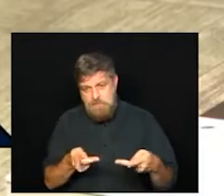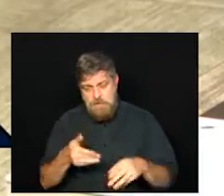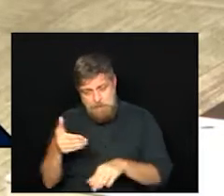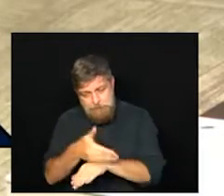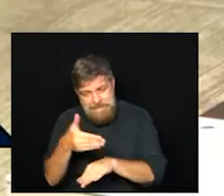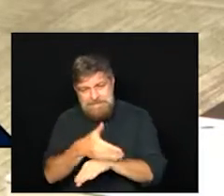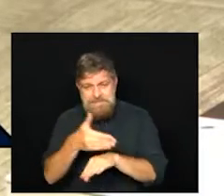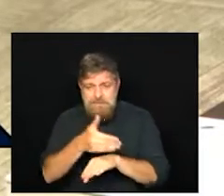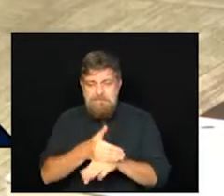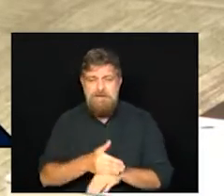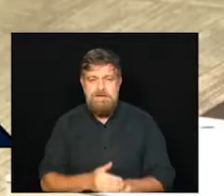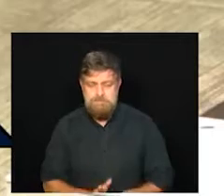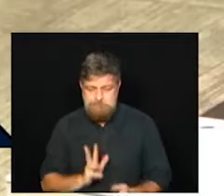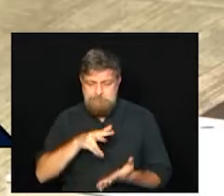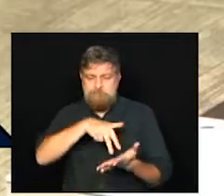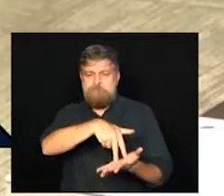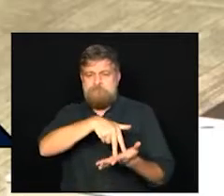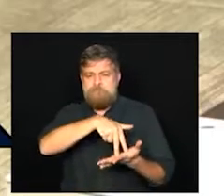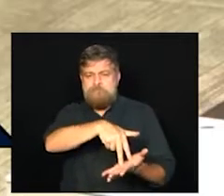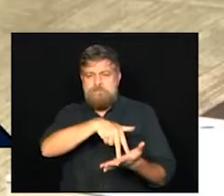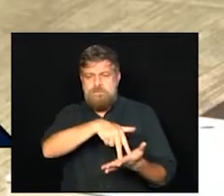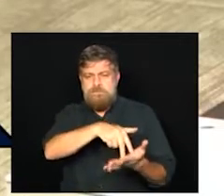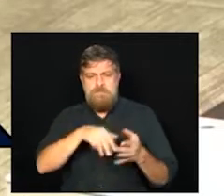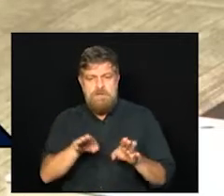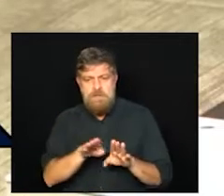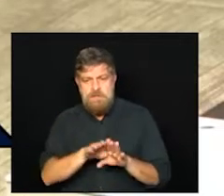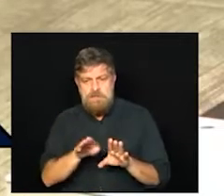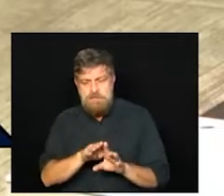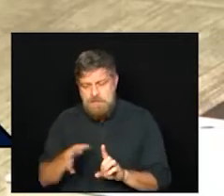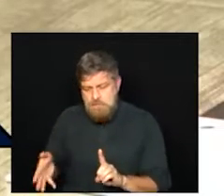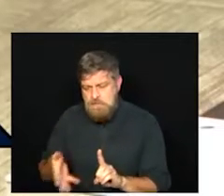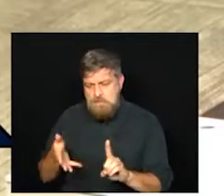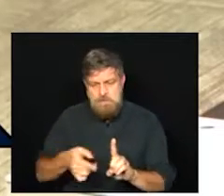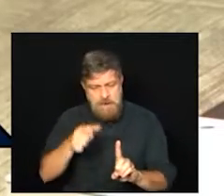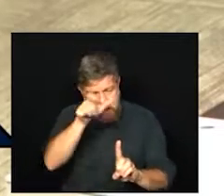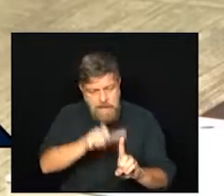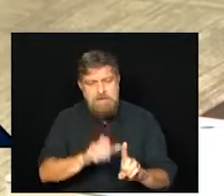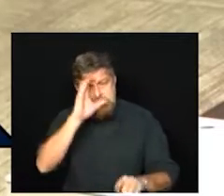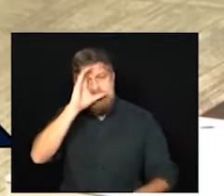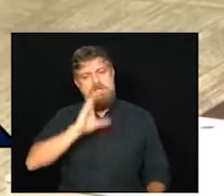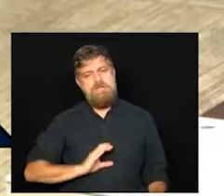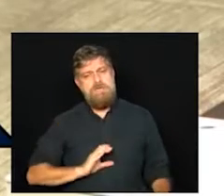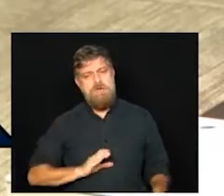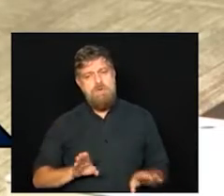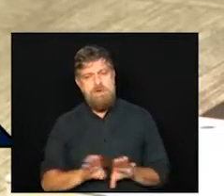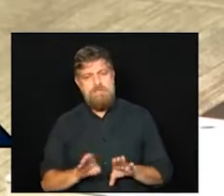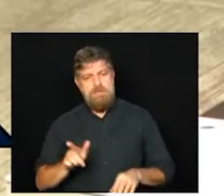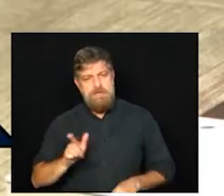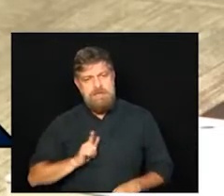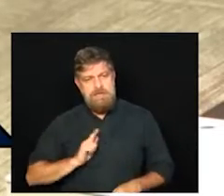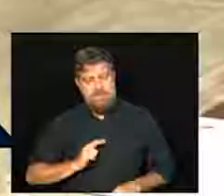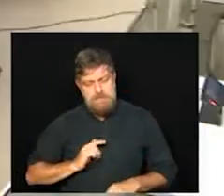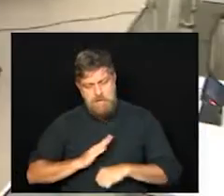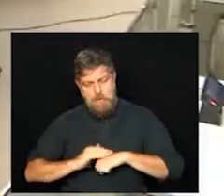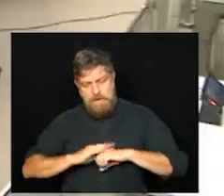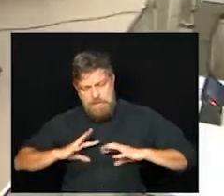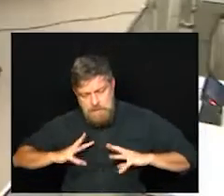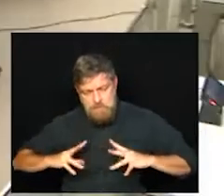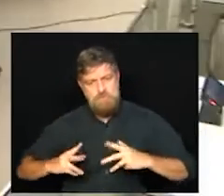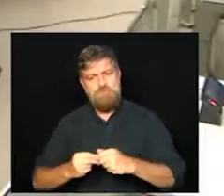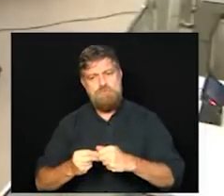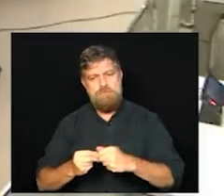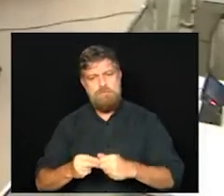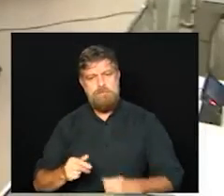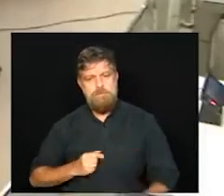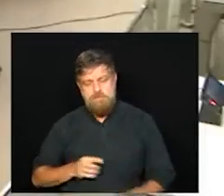para que ele possa fazer parte e também contribuir como cidadão e também receber de volta o carinho de todos nós. O projeto